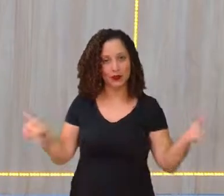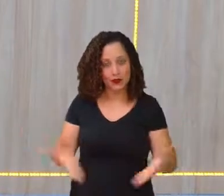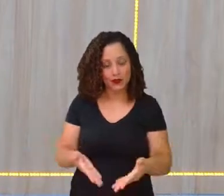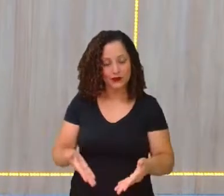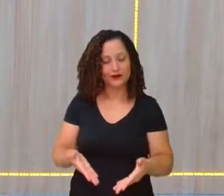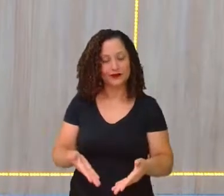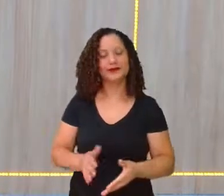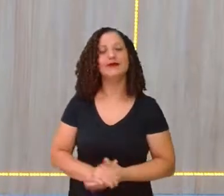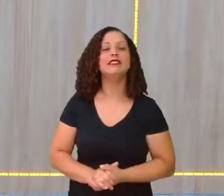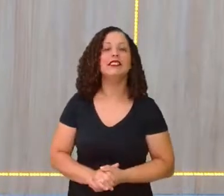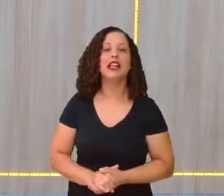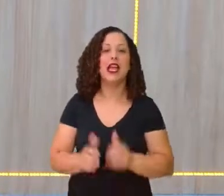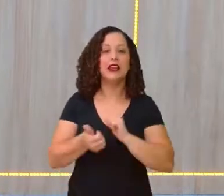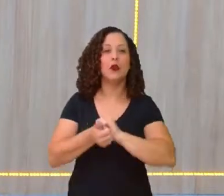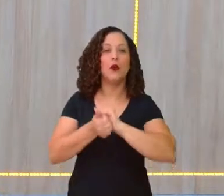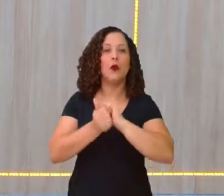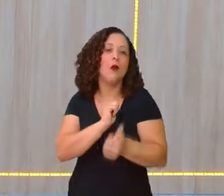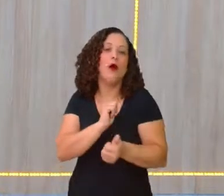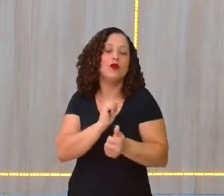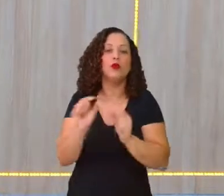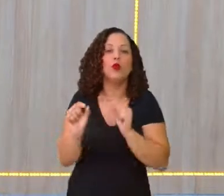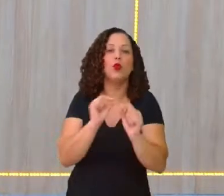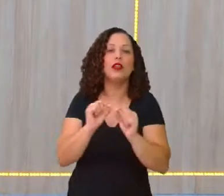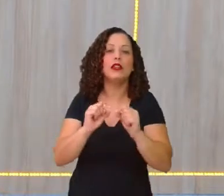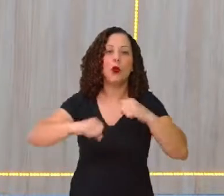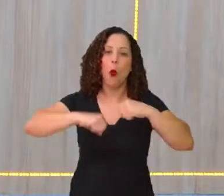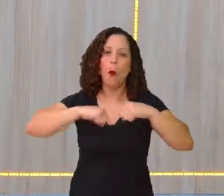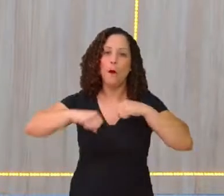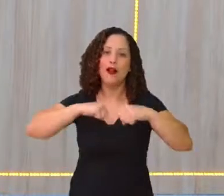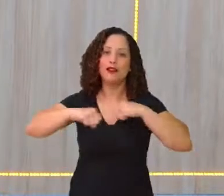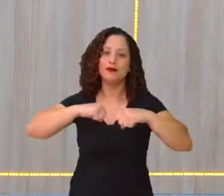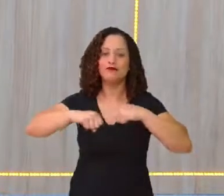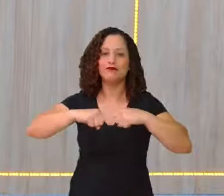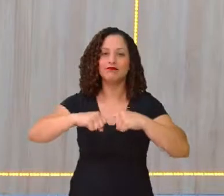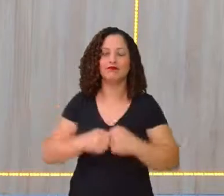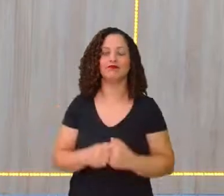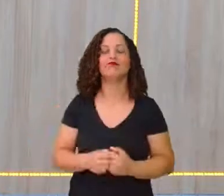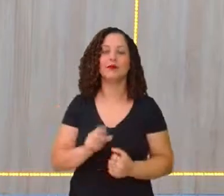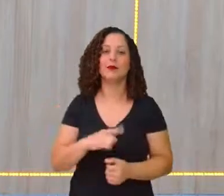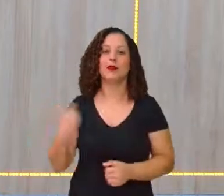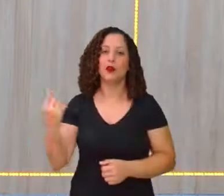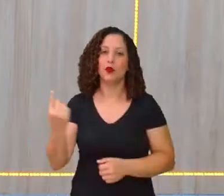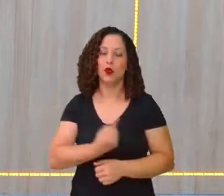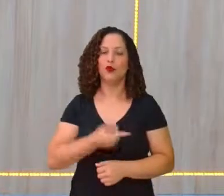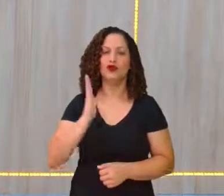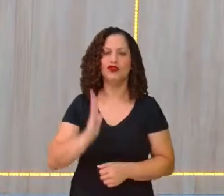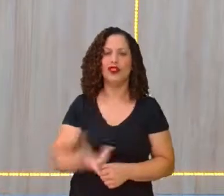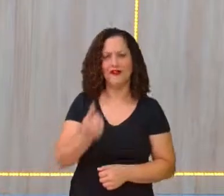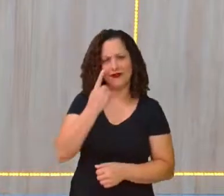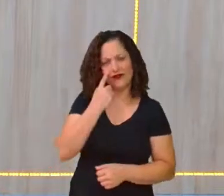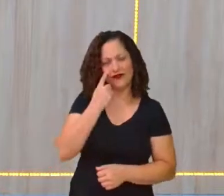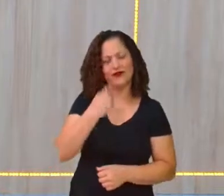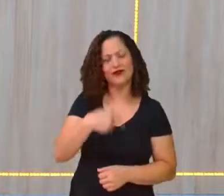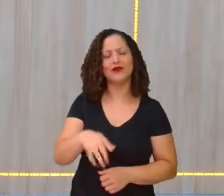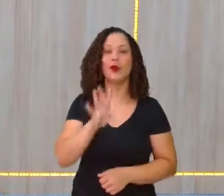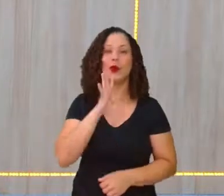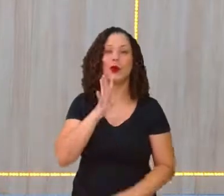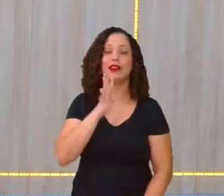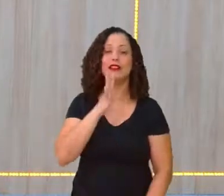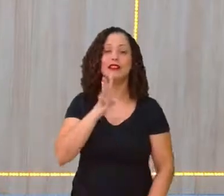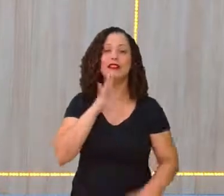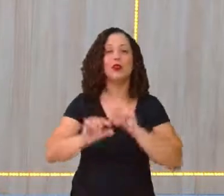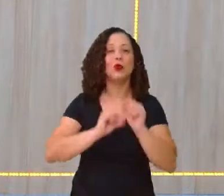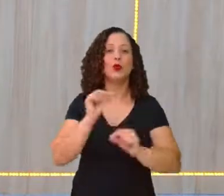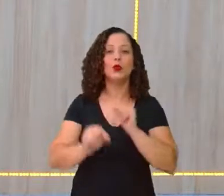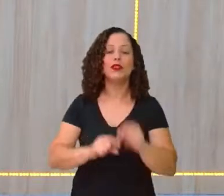inclusive é esportes de combate. Então nós já estamos vindo aí falando sobre o que